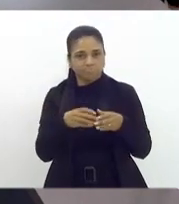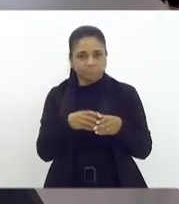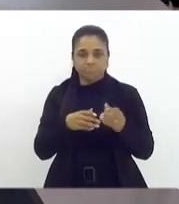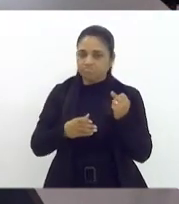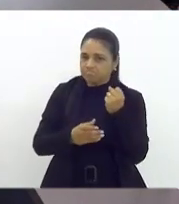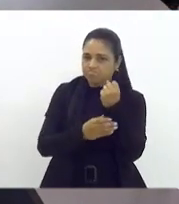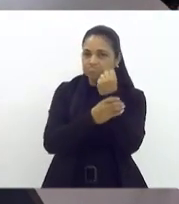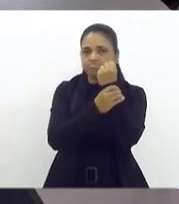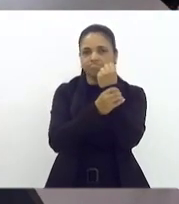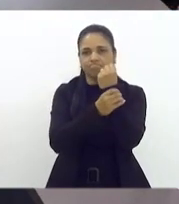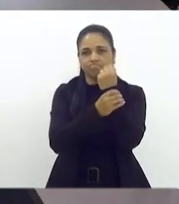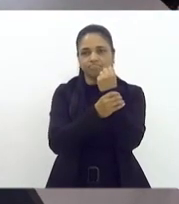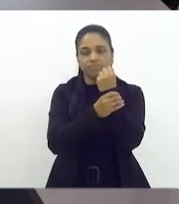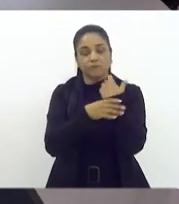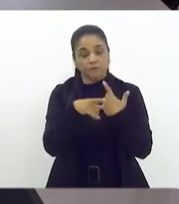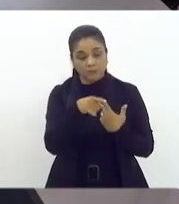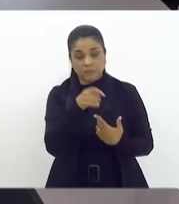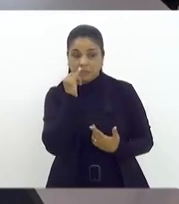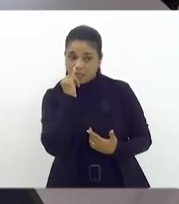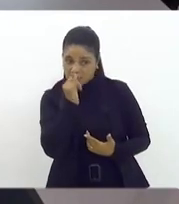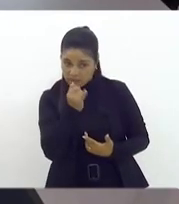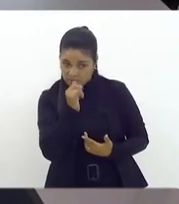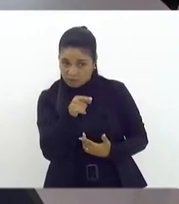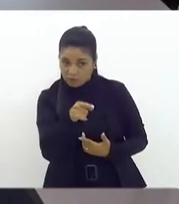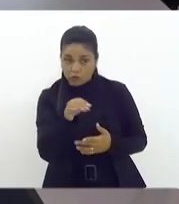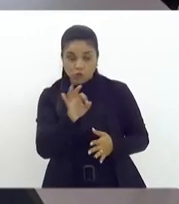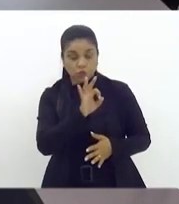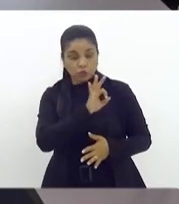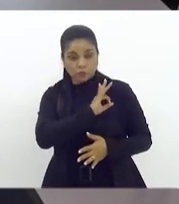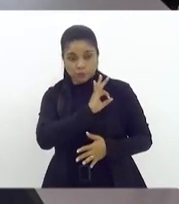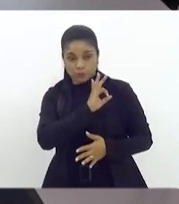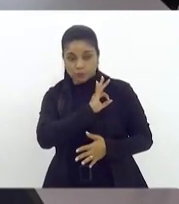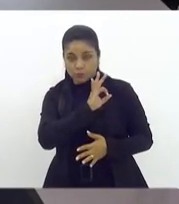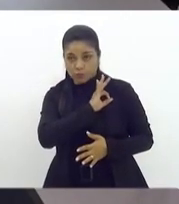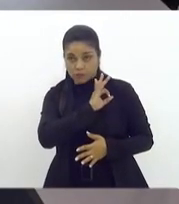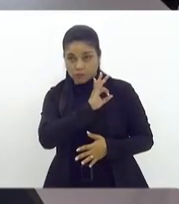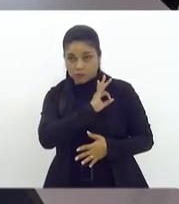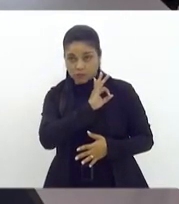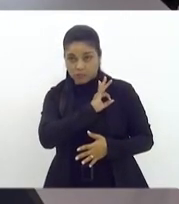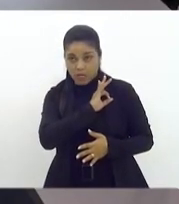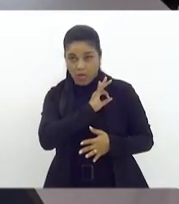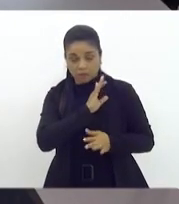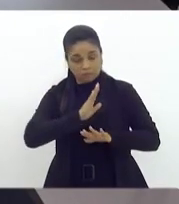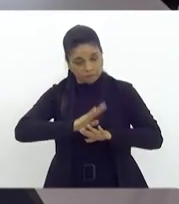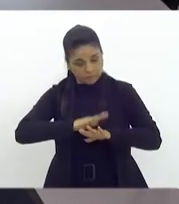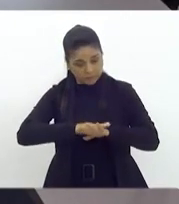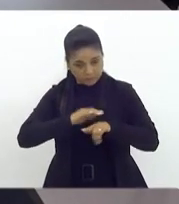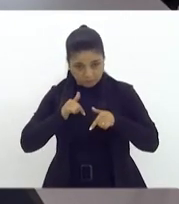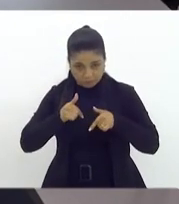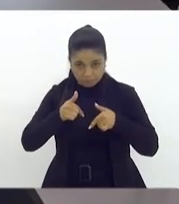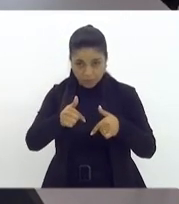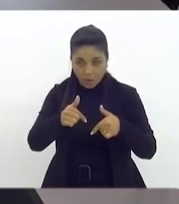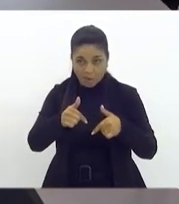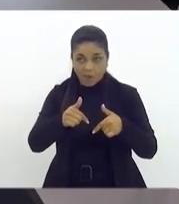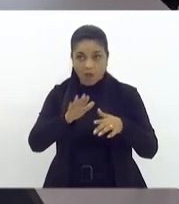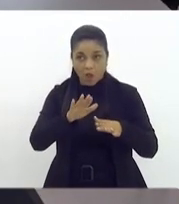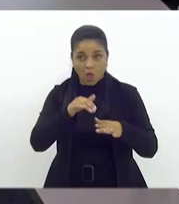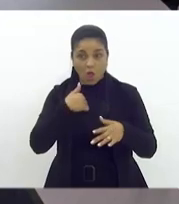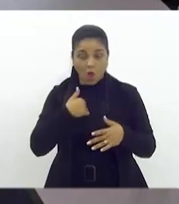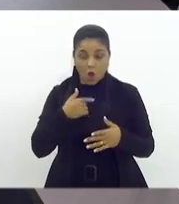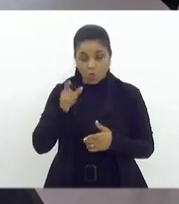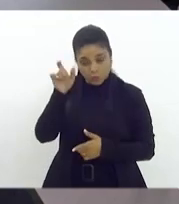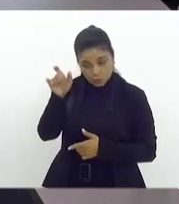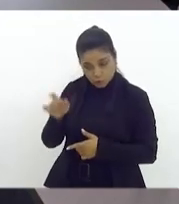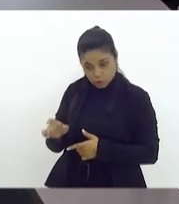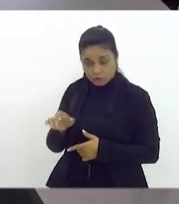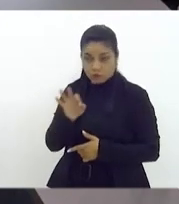vossa excelência tá relatando aí que os policiais estão por iniciativa própria porque uma coisa é um